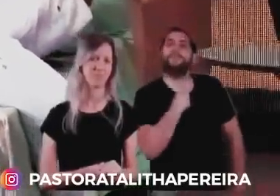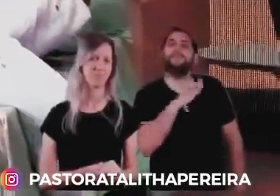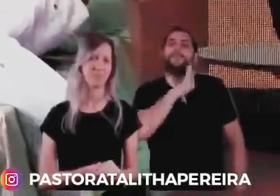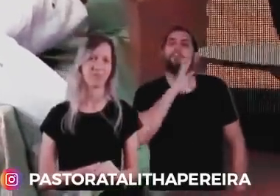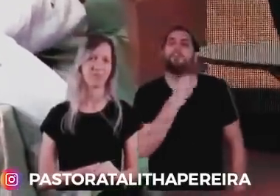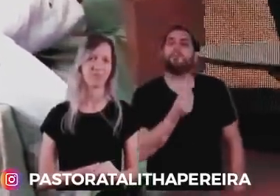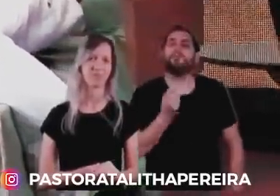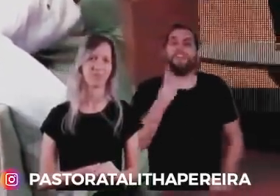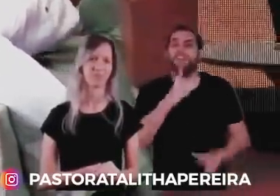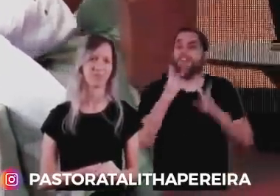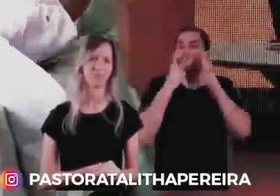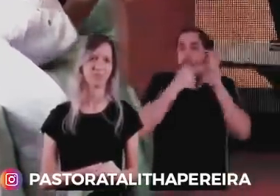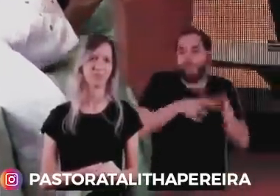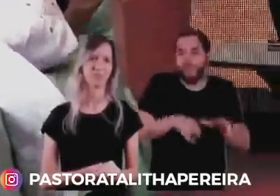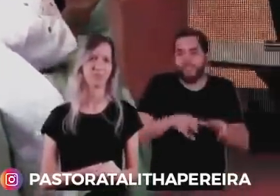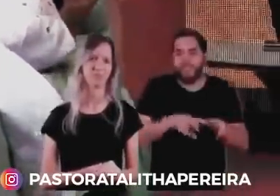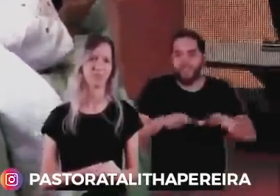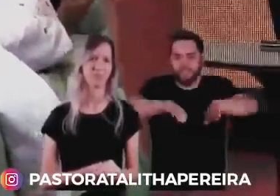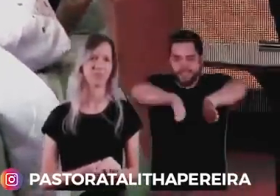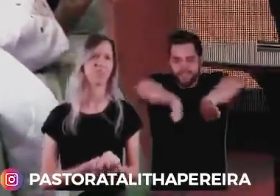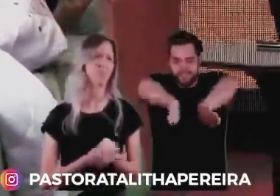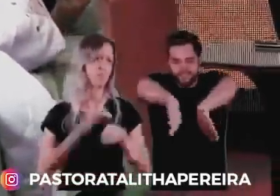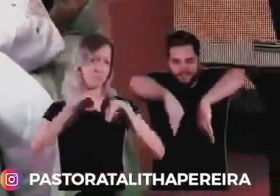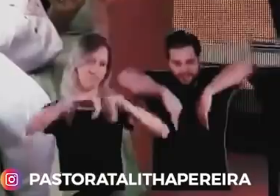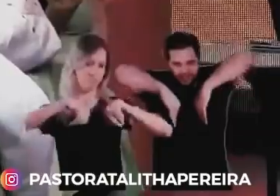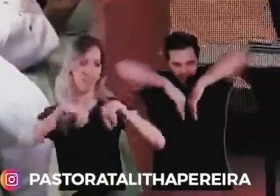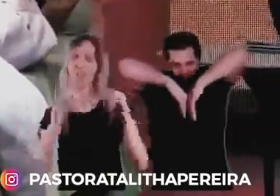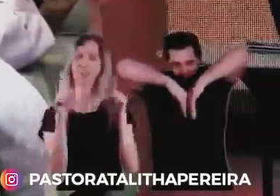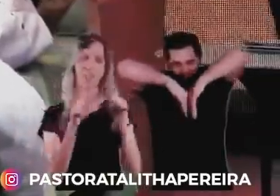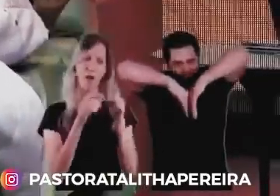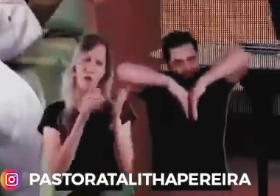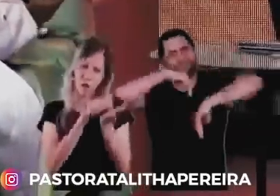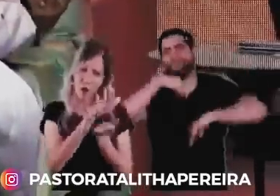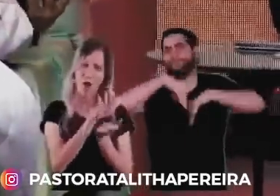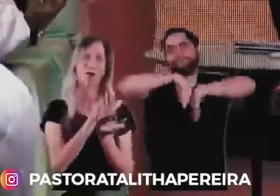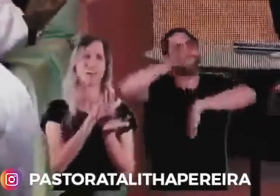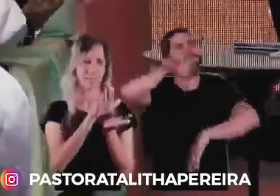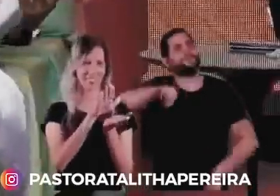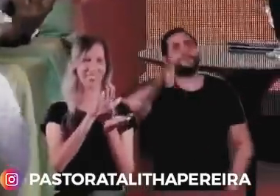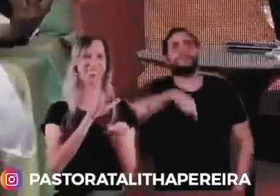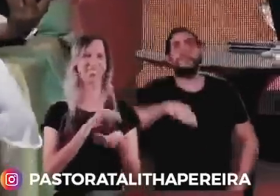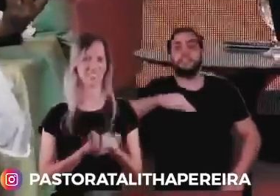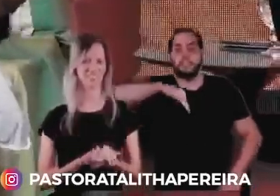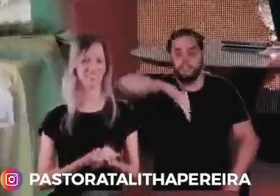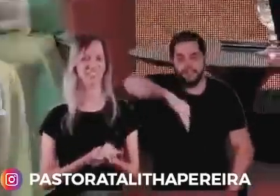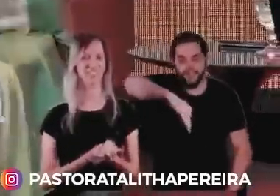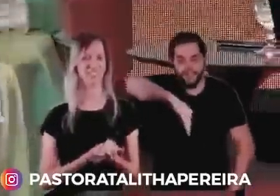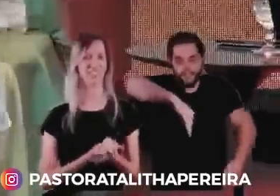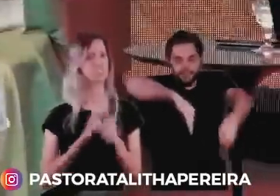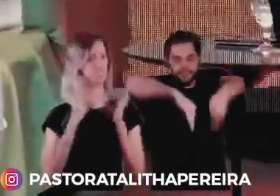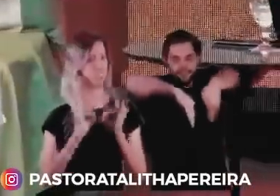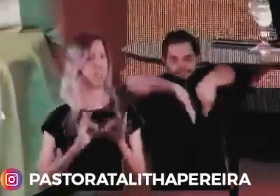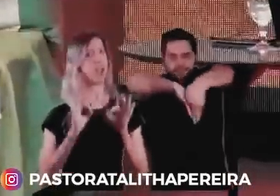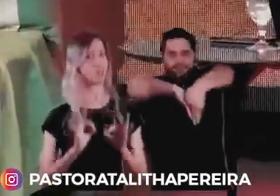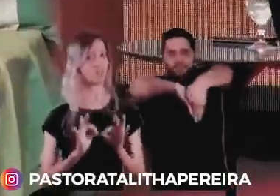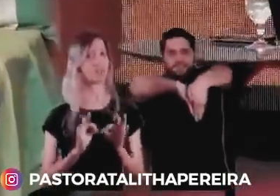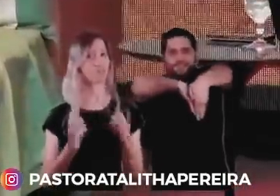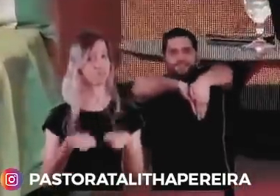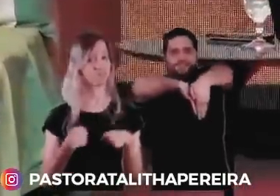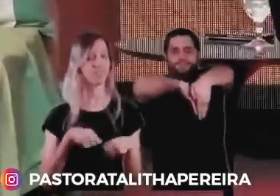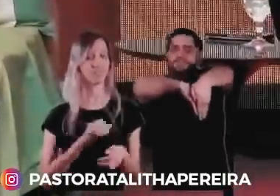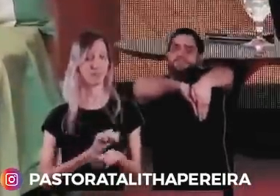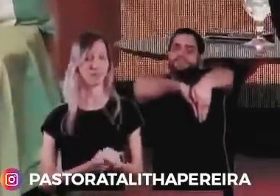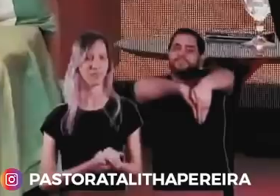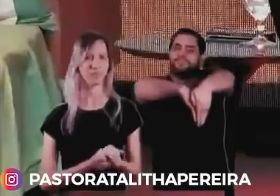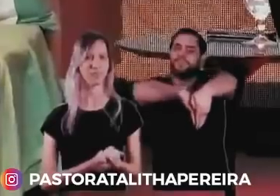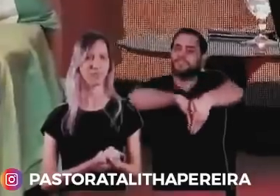toda dormida de casal de conchinha quebrada. Conchinha quebrada fora. A conchinha ela tem que ser certinha. Assim, ó. Fica aí, meu amor,